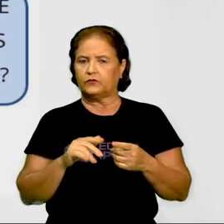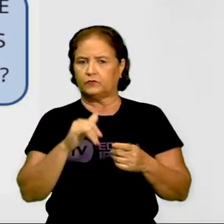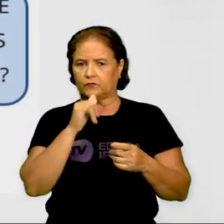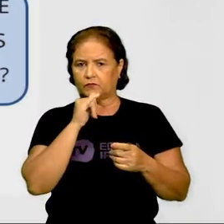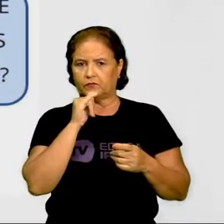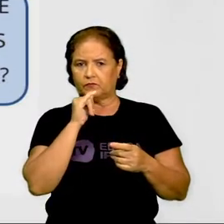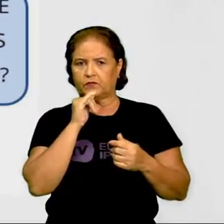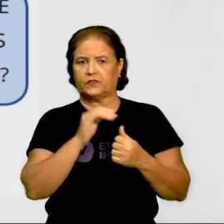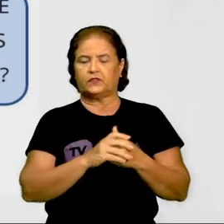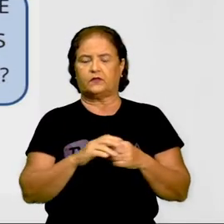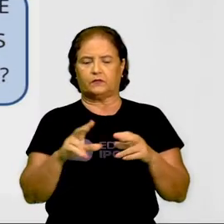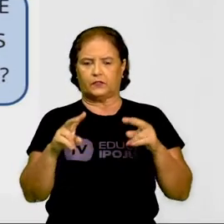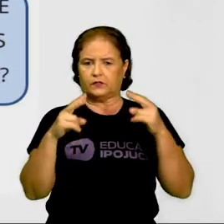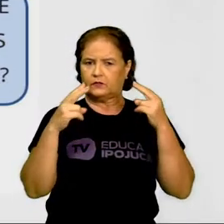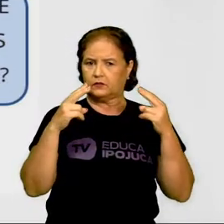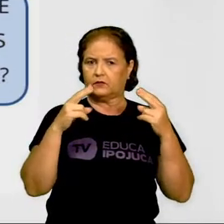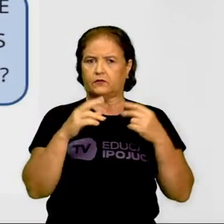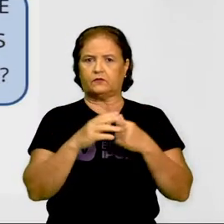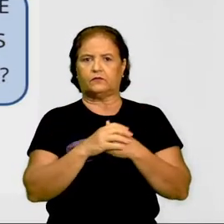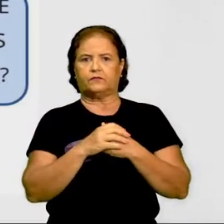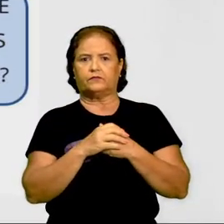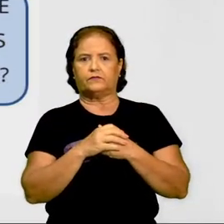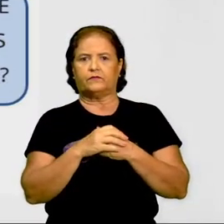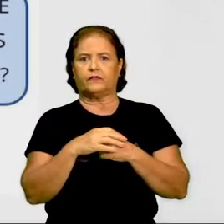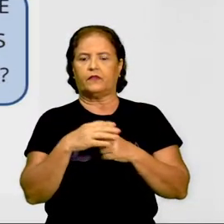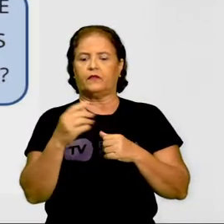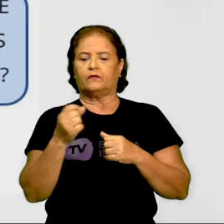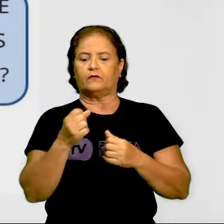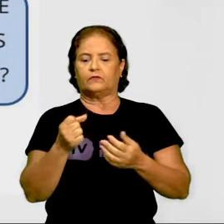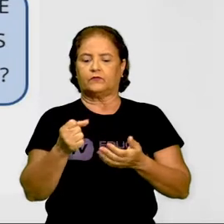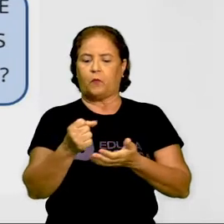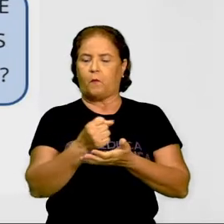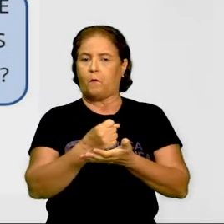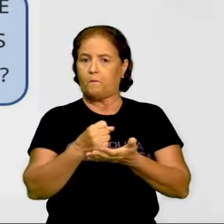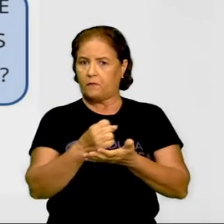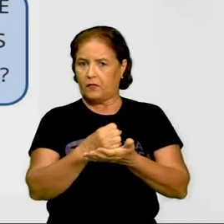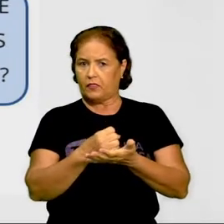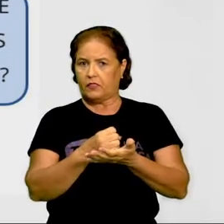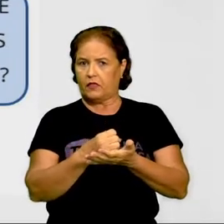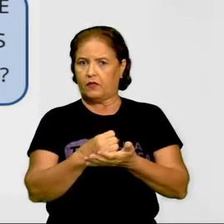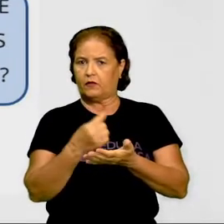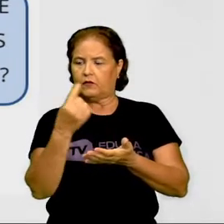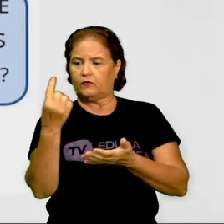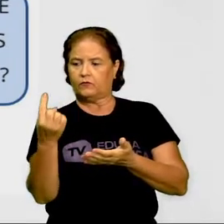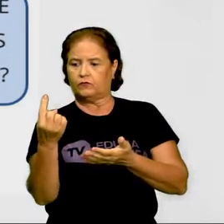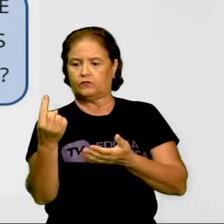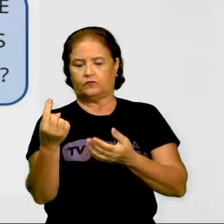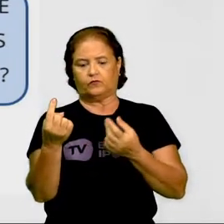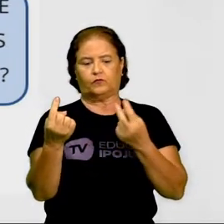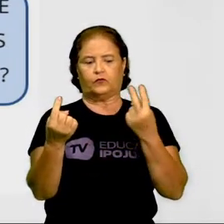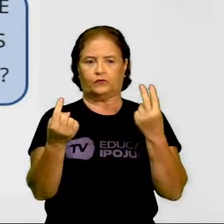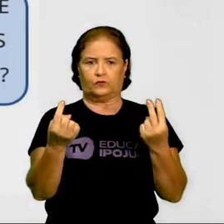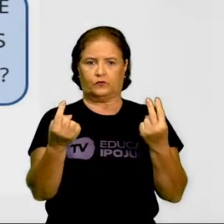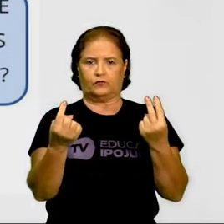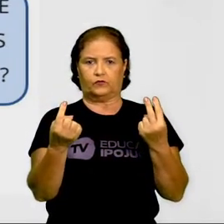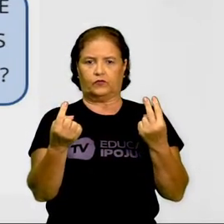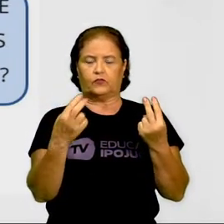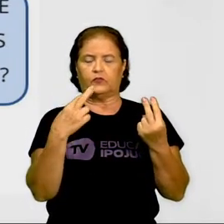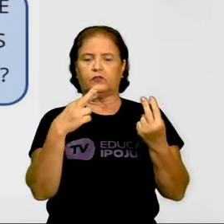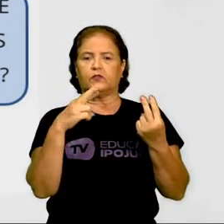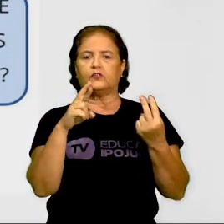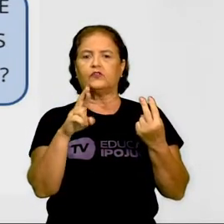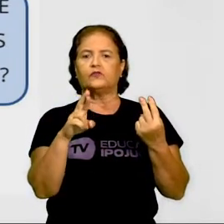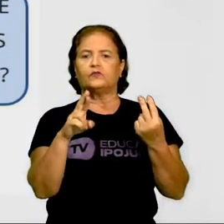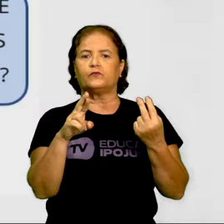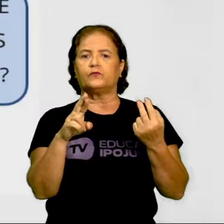exemplos. Presta bastante atenção nessas panelas 1 2. E